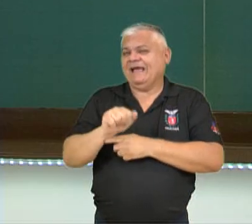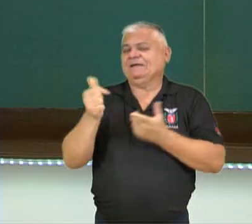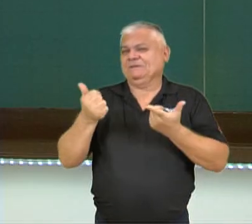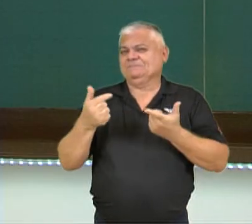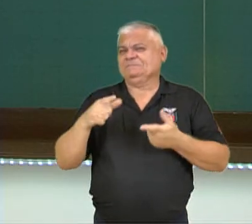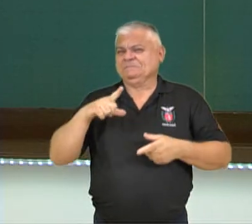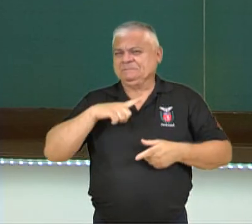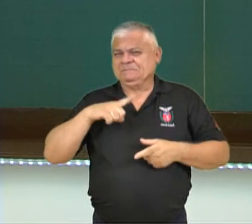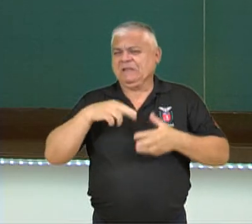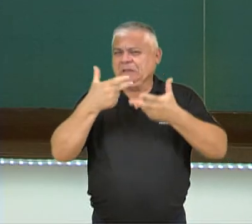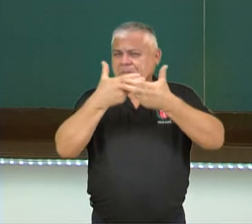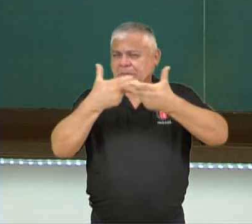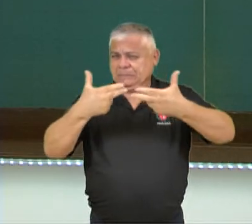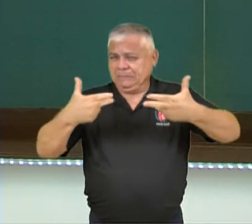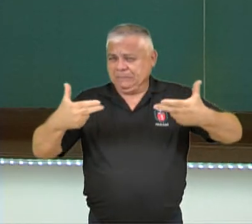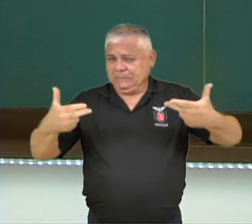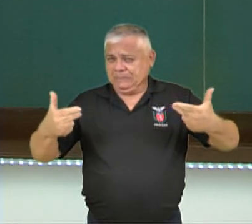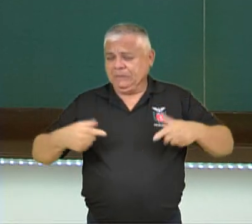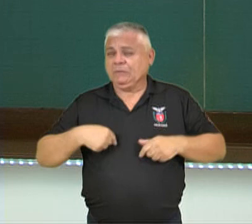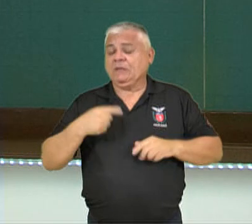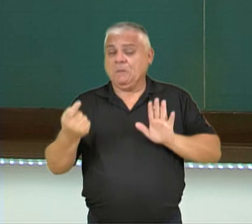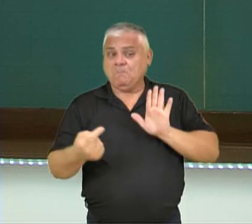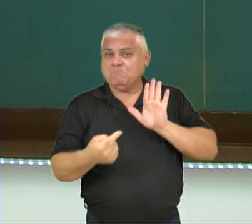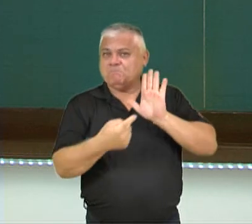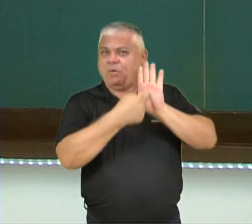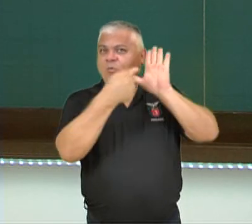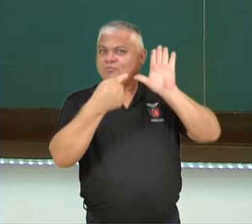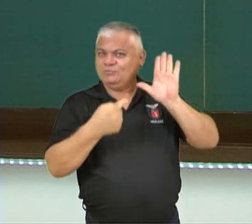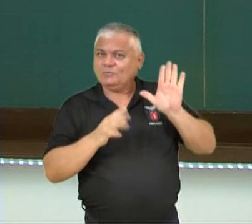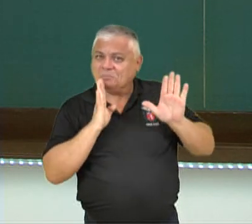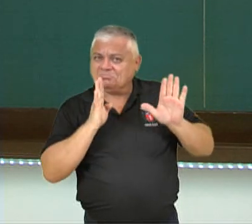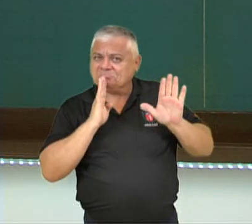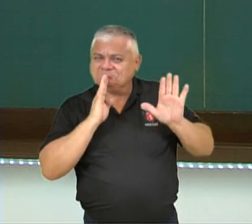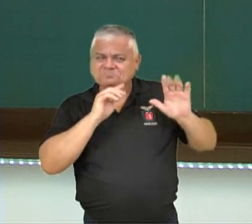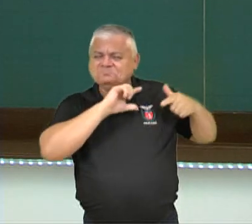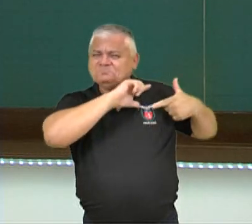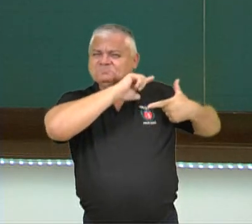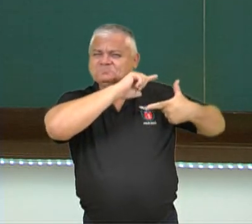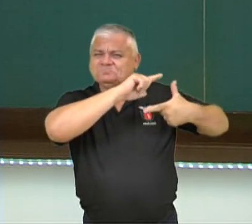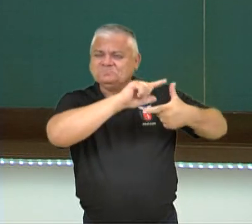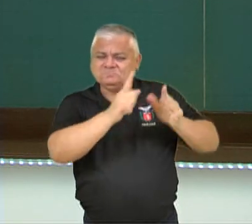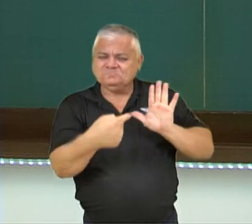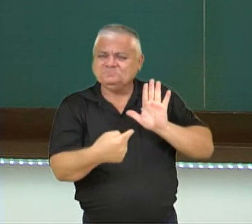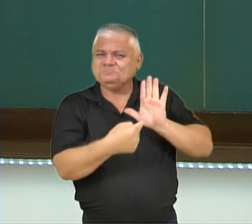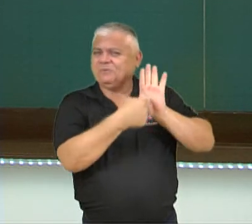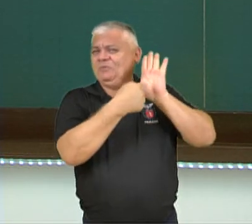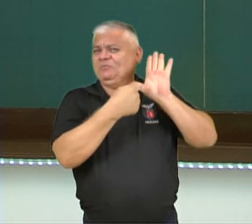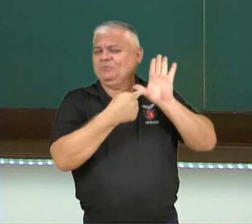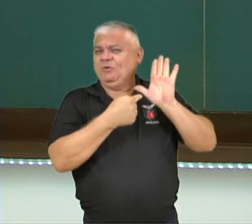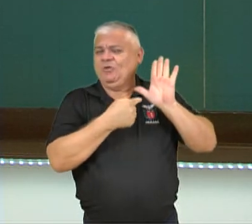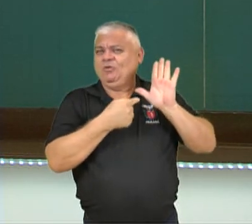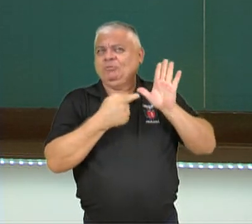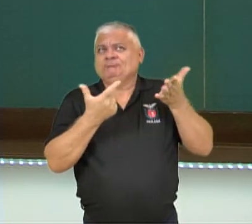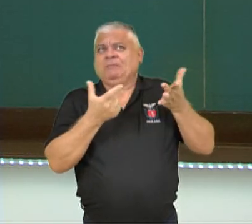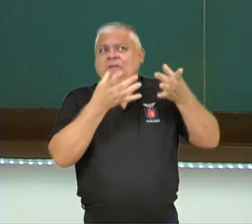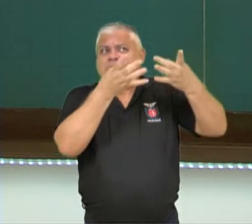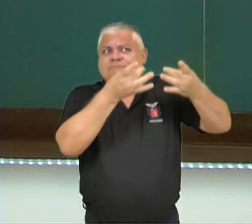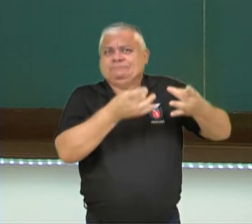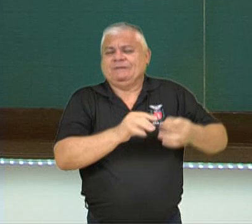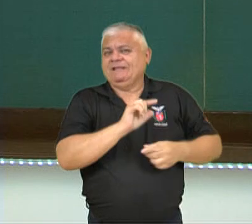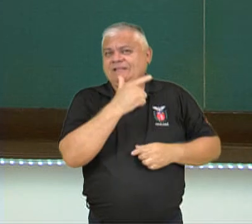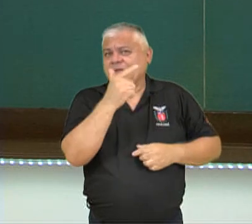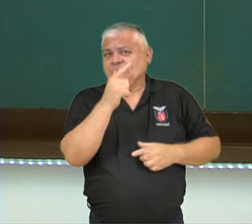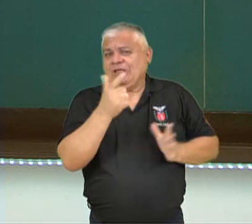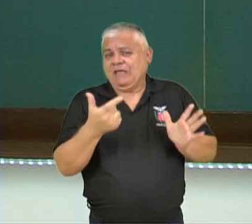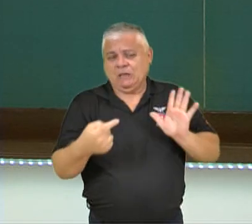Uns elementos primitivos, que é o ponto. O ponto é um elemento primitivo, significa que ele não tem definição, ok? Ele é a